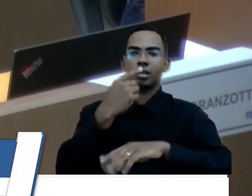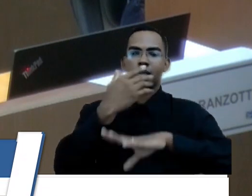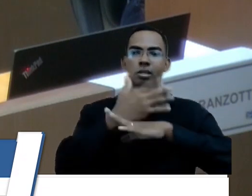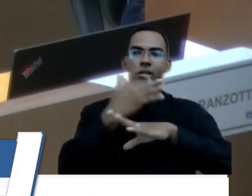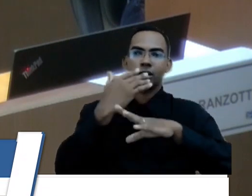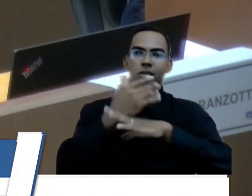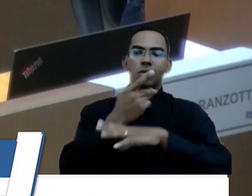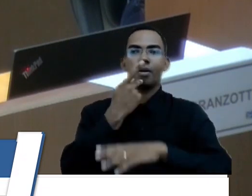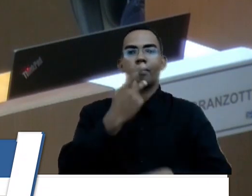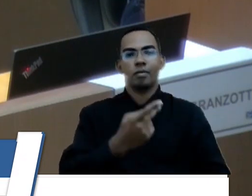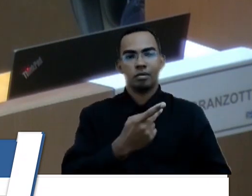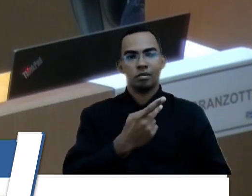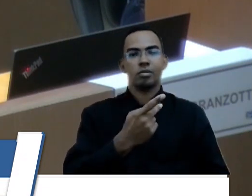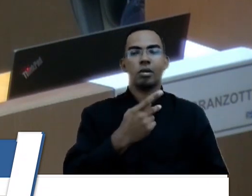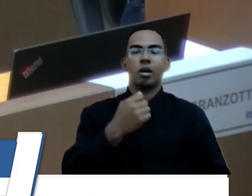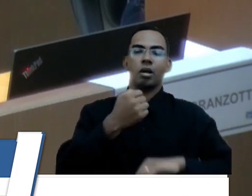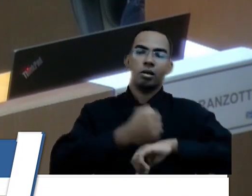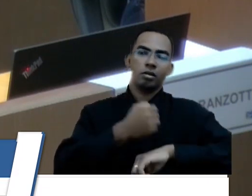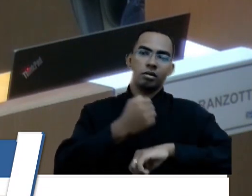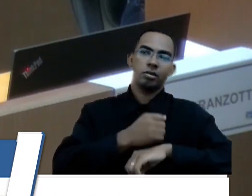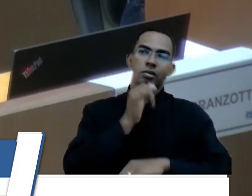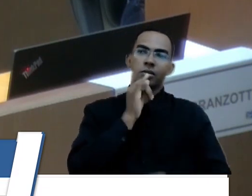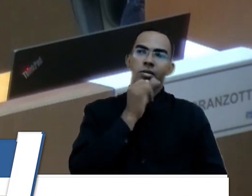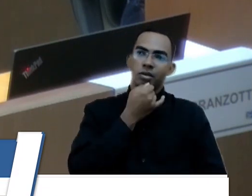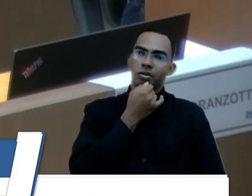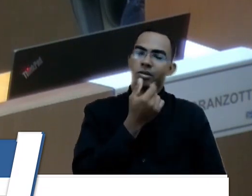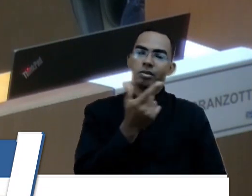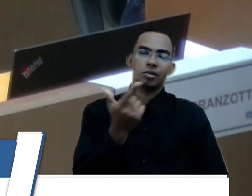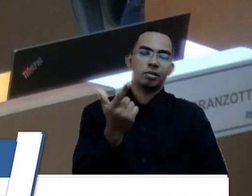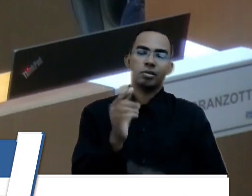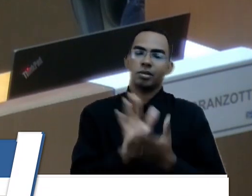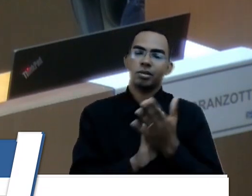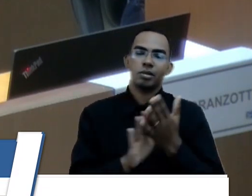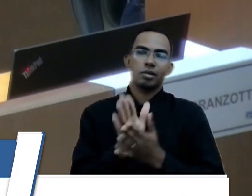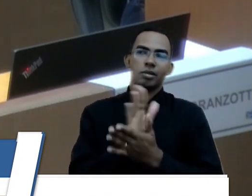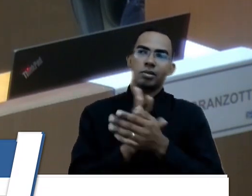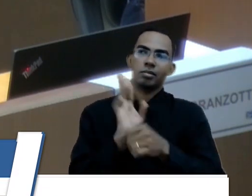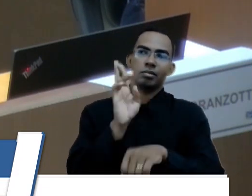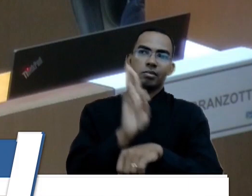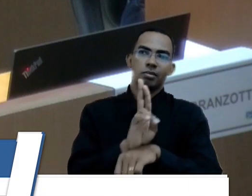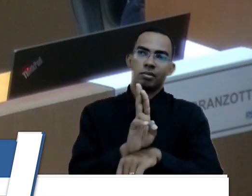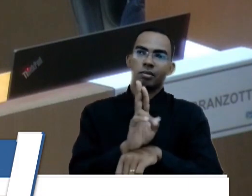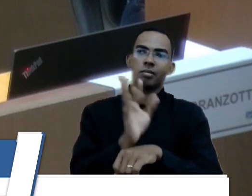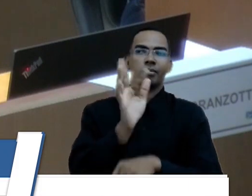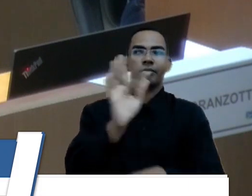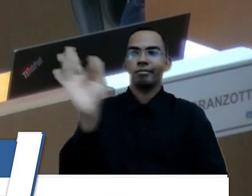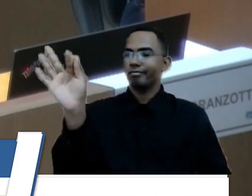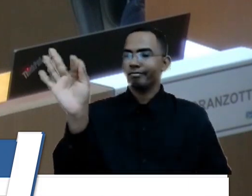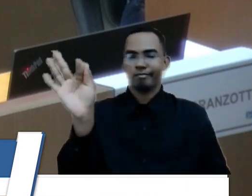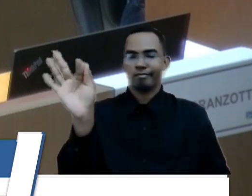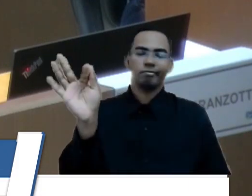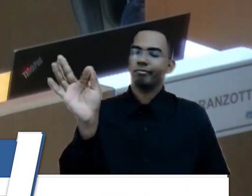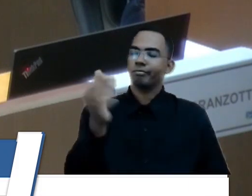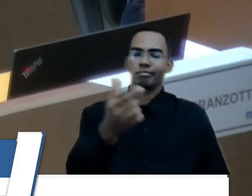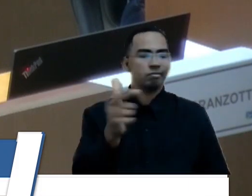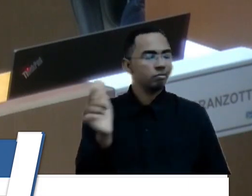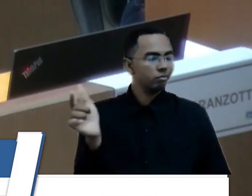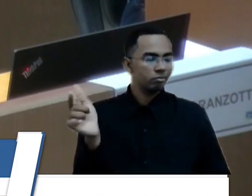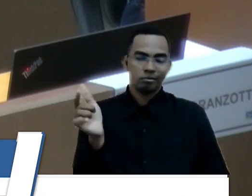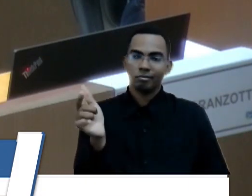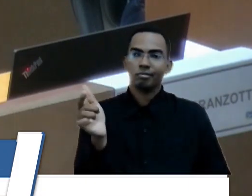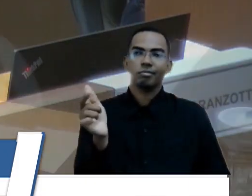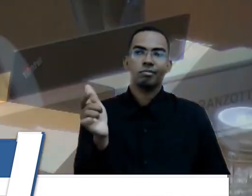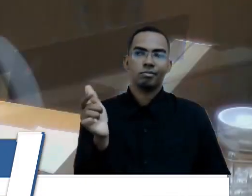que Franca, infelizmente, não tem nenhuma representatividade federal e